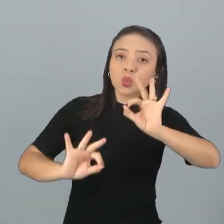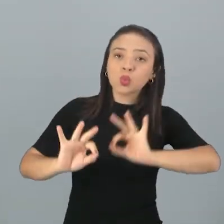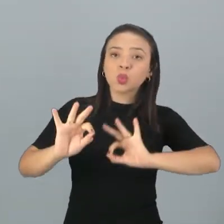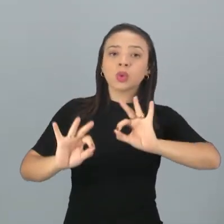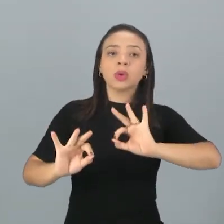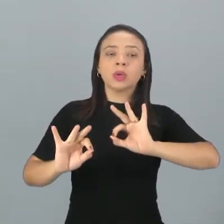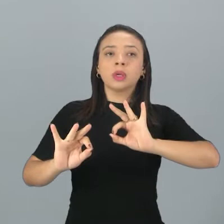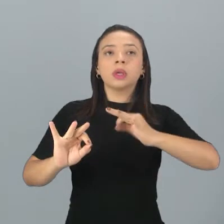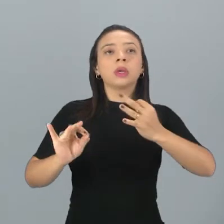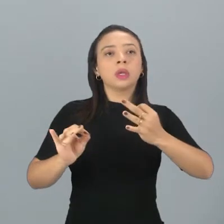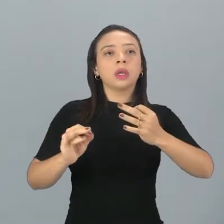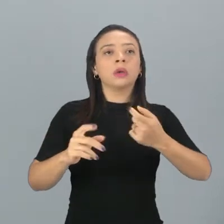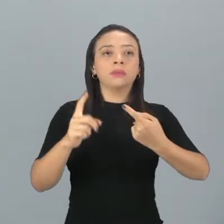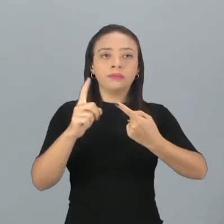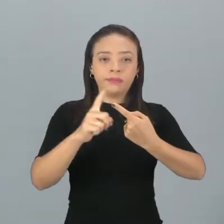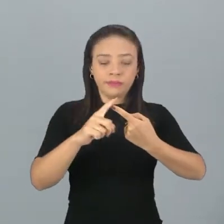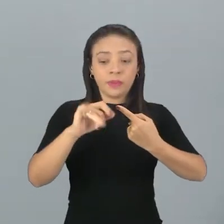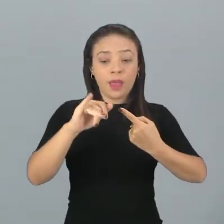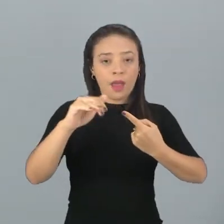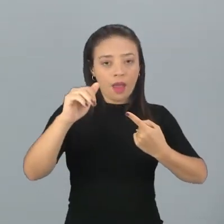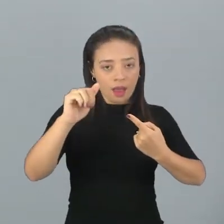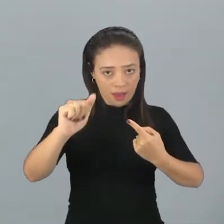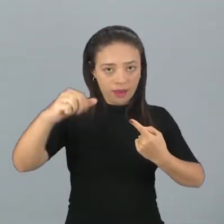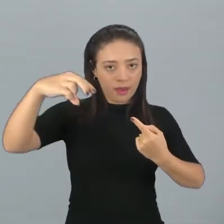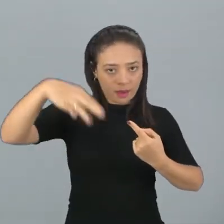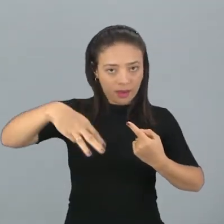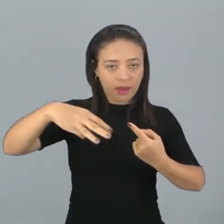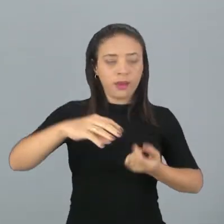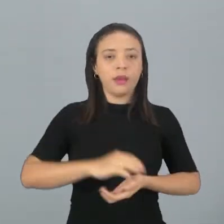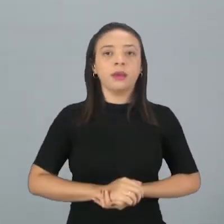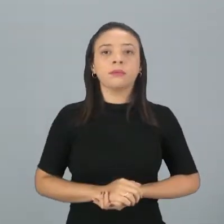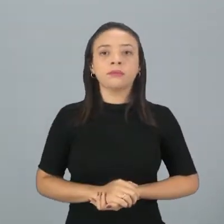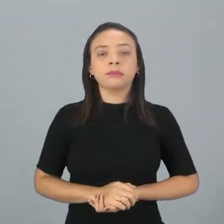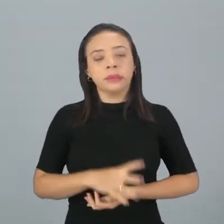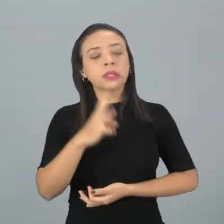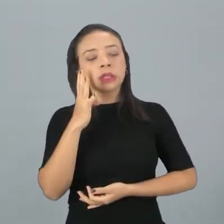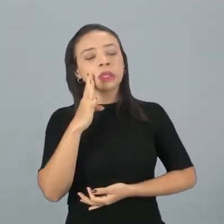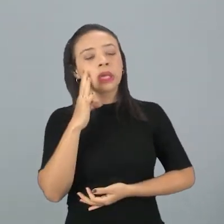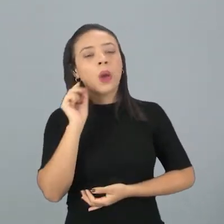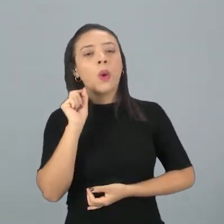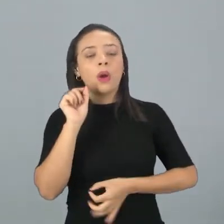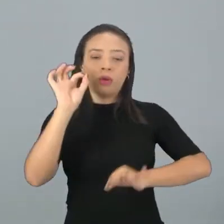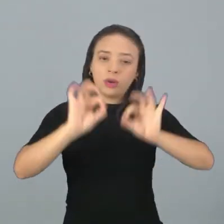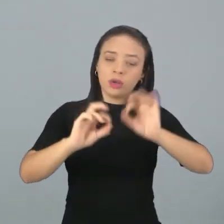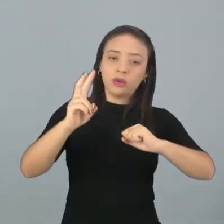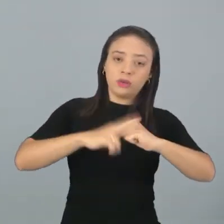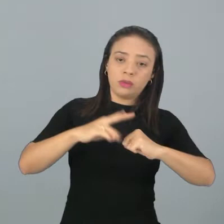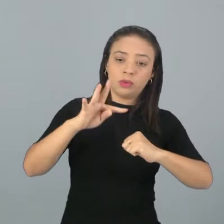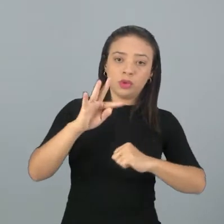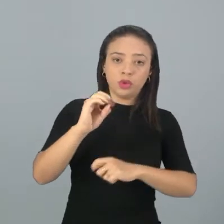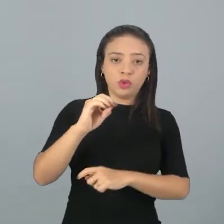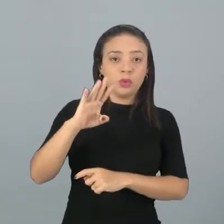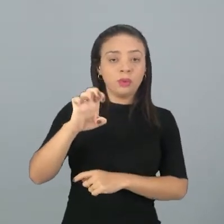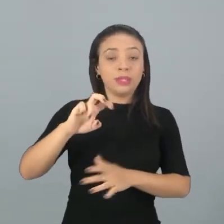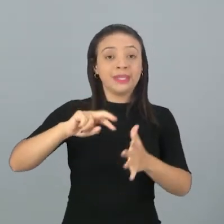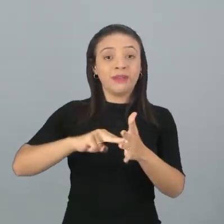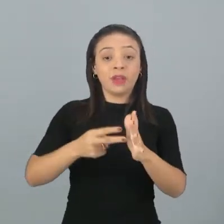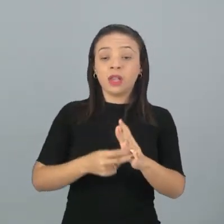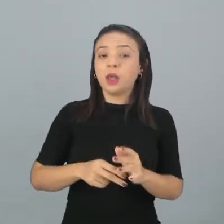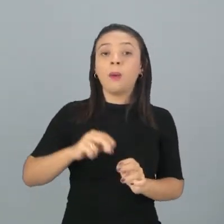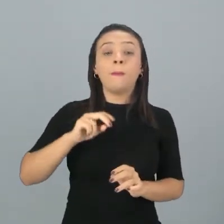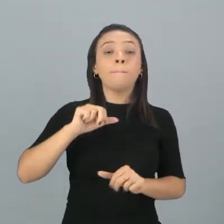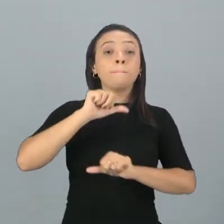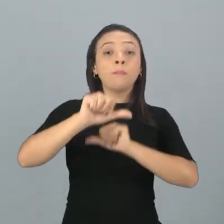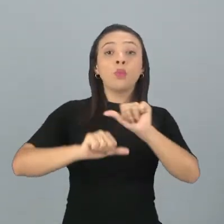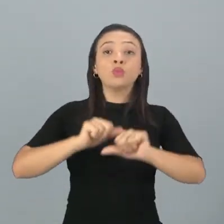conjugação vai ser I am. O que é legal sobre as conjugações do verbo to be, pessoal, é que elas nunca vão mudar. Ou